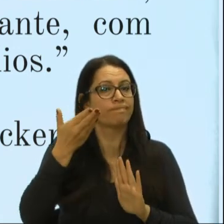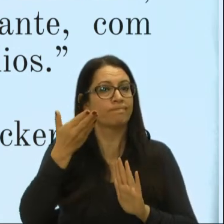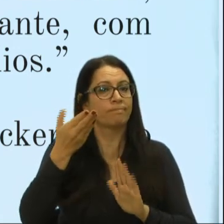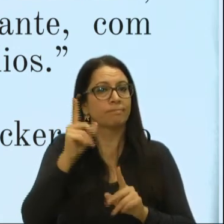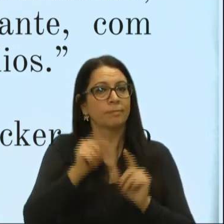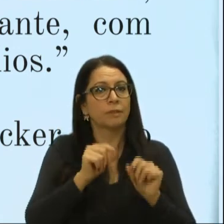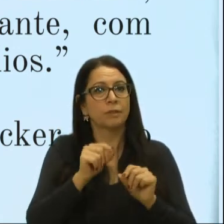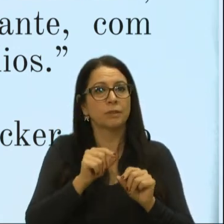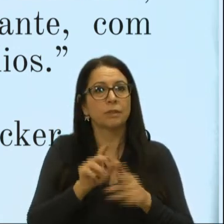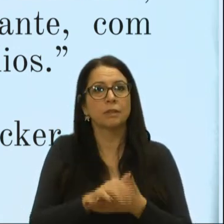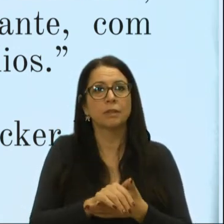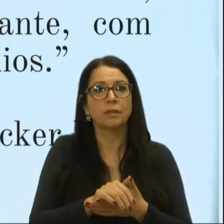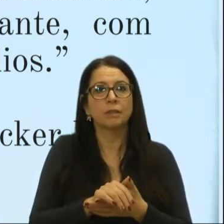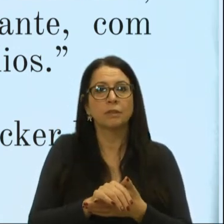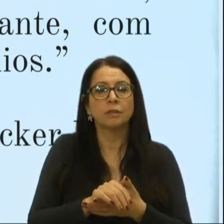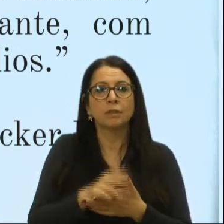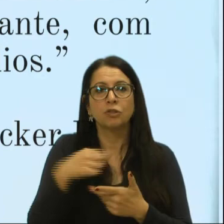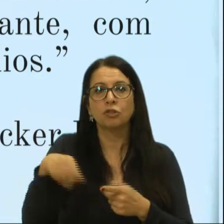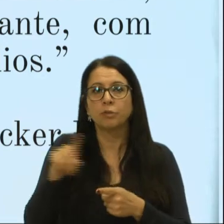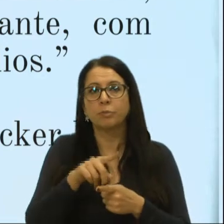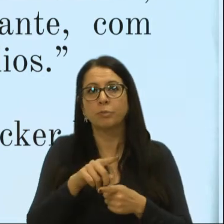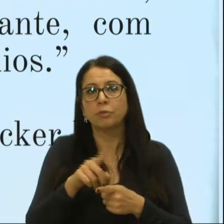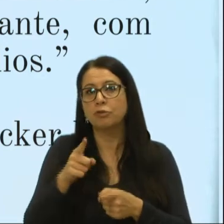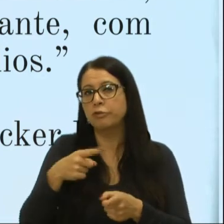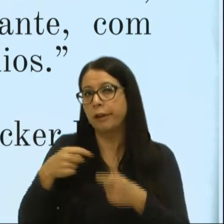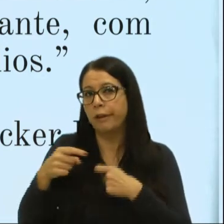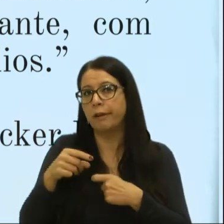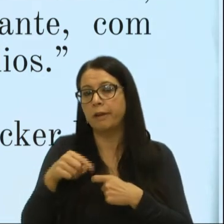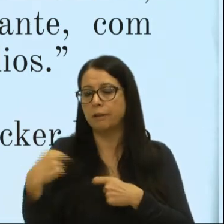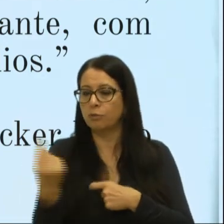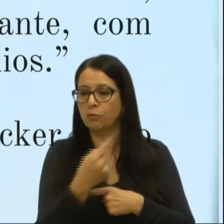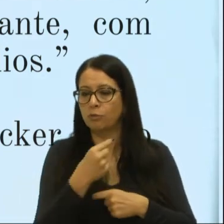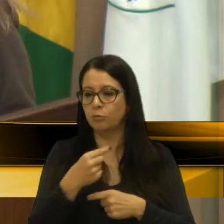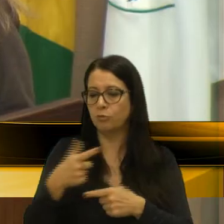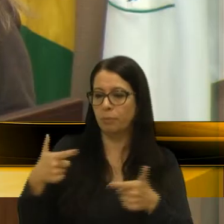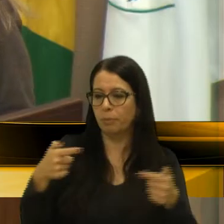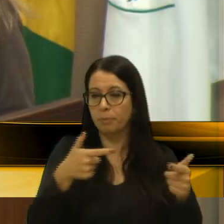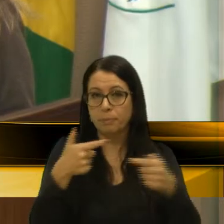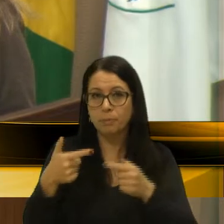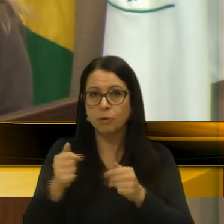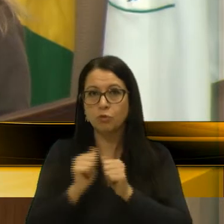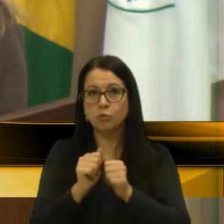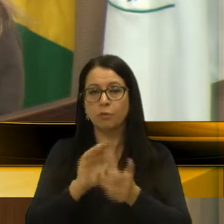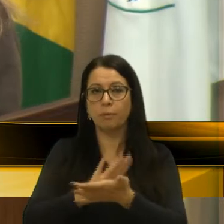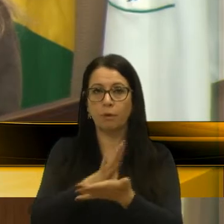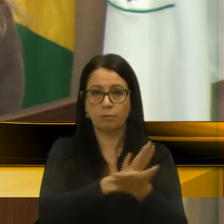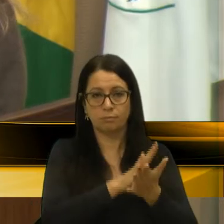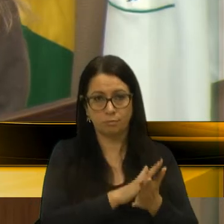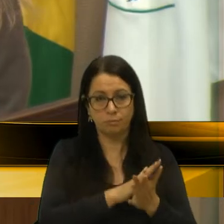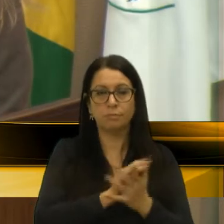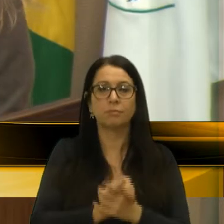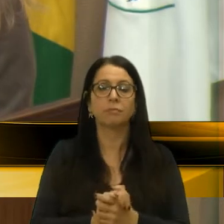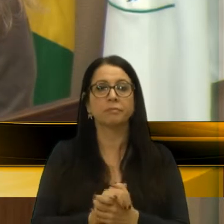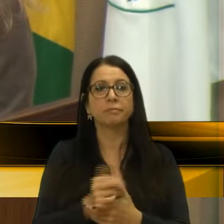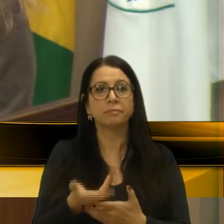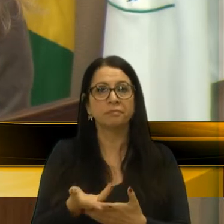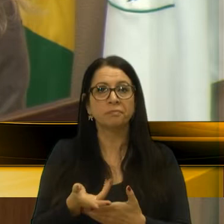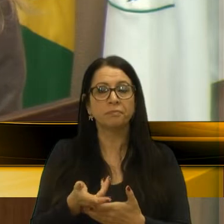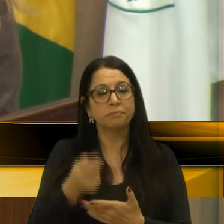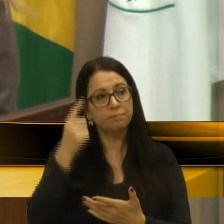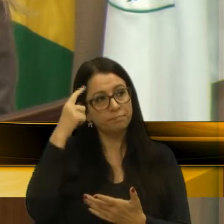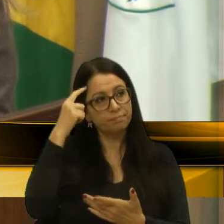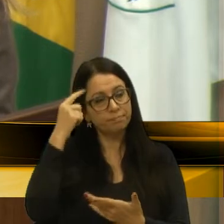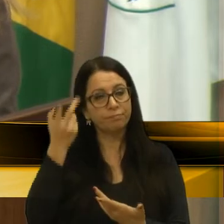né, com índices de guerra civil e homicídios. Então, a gente fica